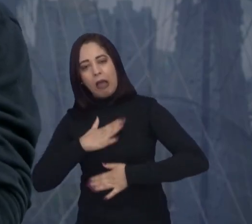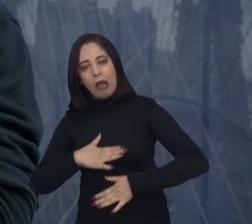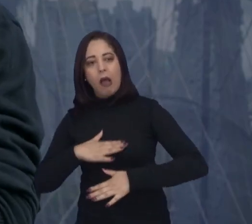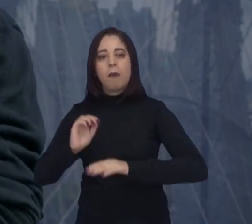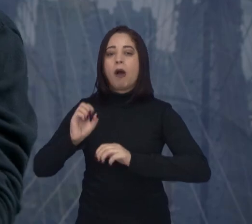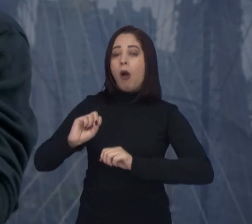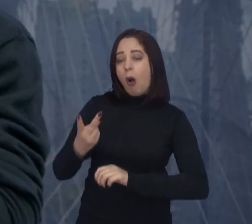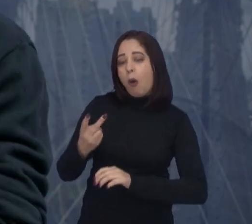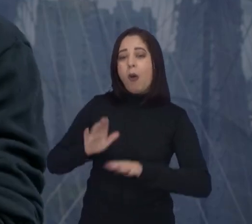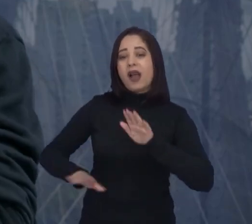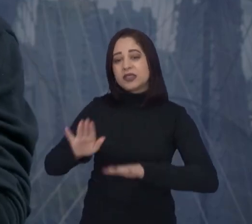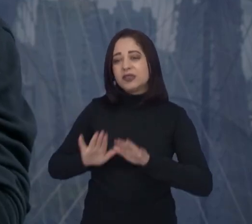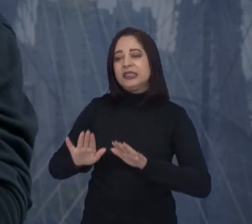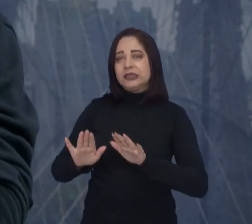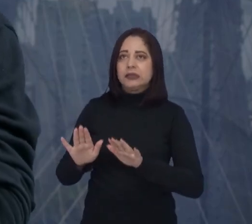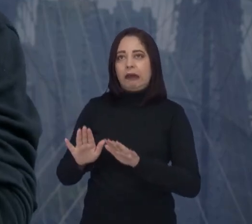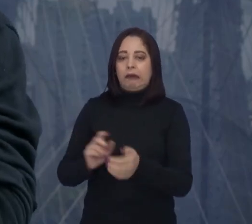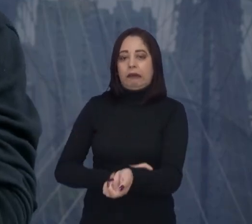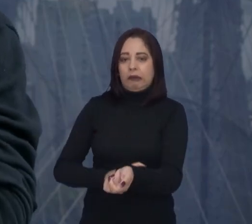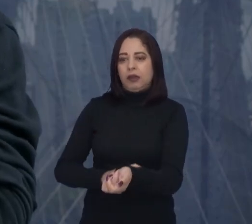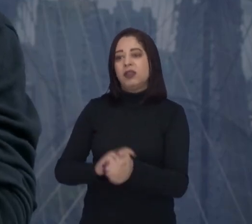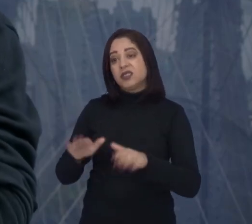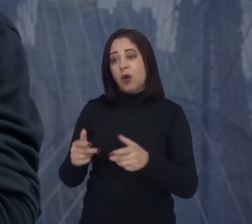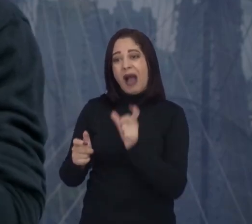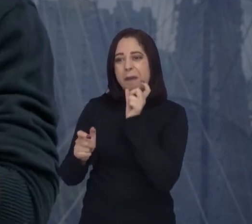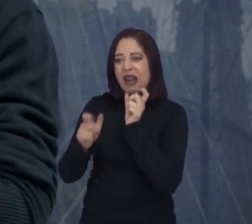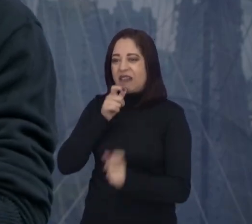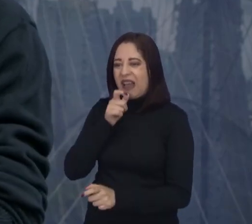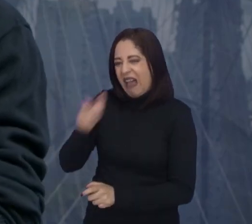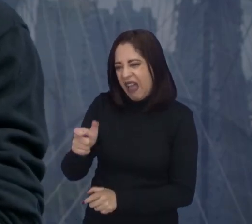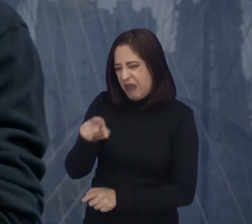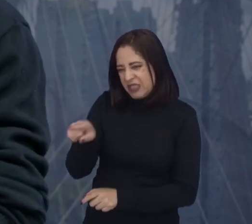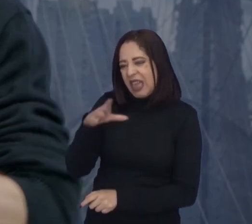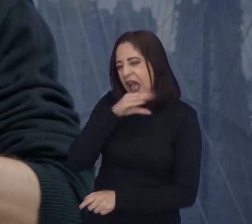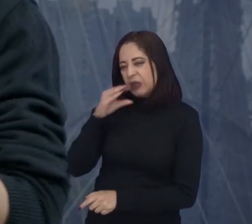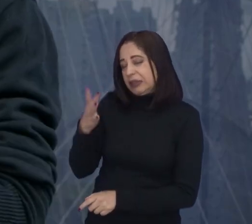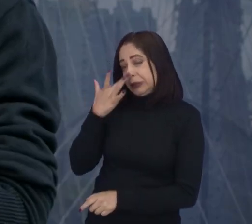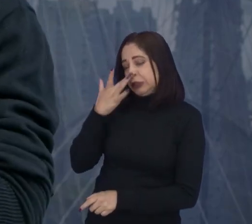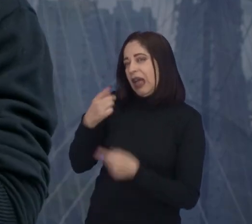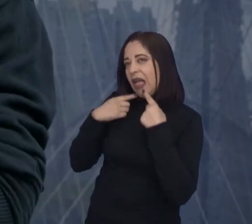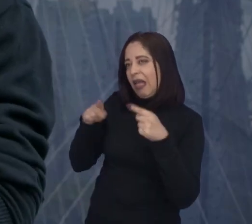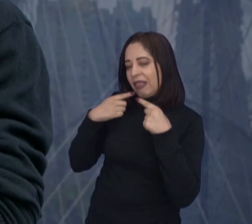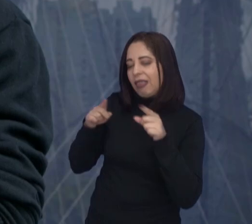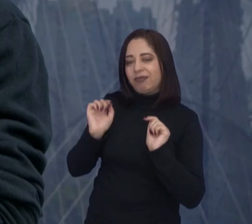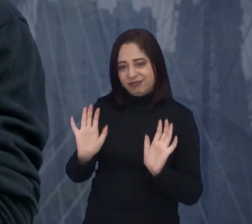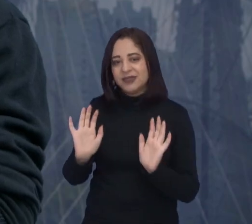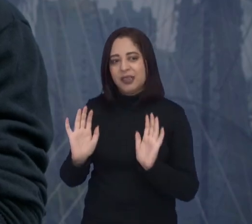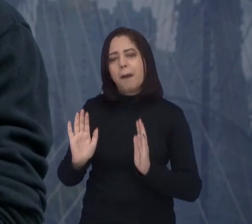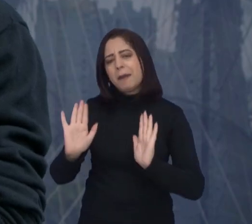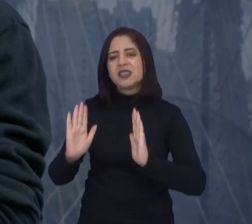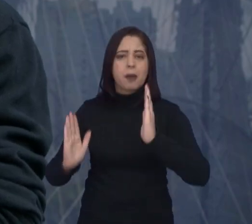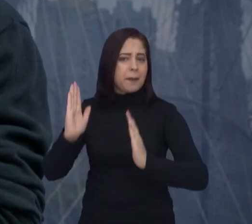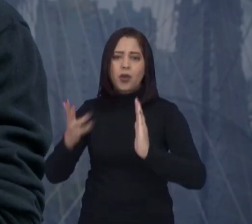um pouco mais agressiva ou vice-versa. Então, é um tema jocoso, do dito popular, justamente para falar dessa fase que é uma fase natural